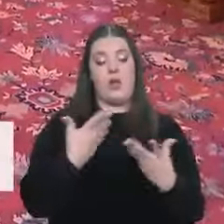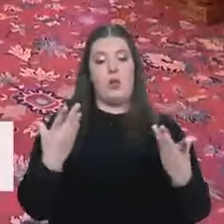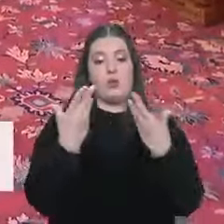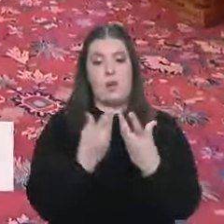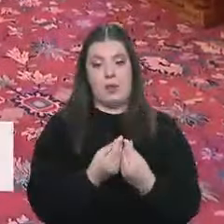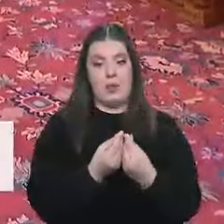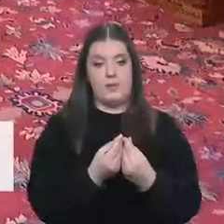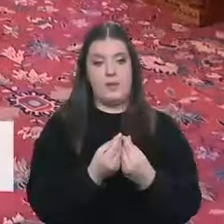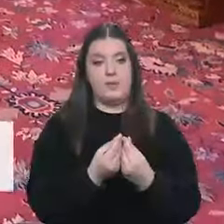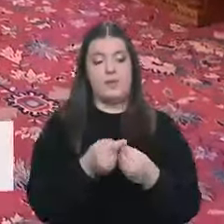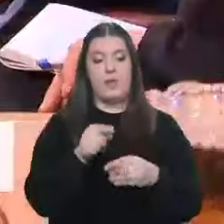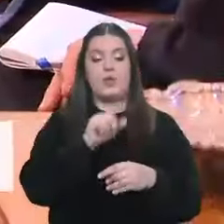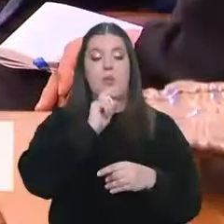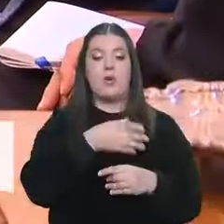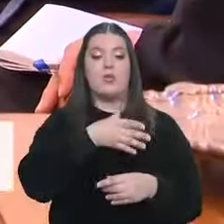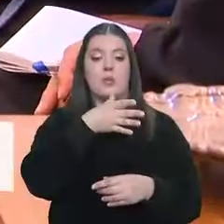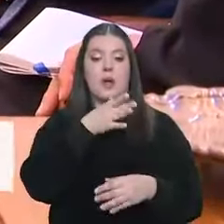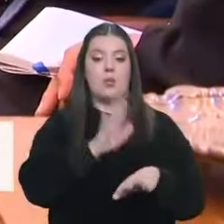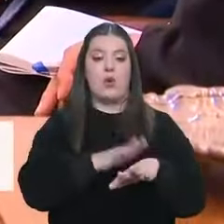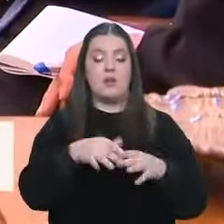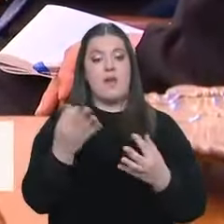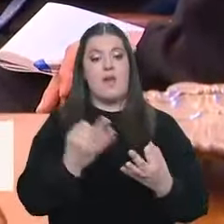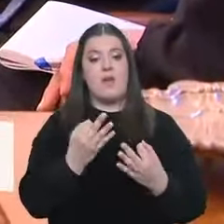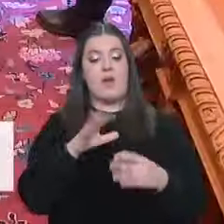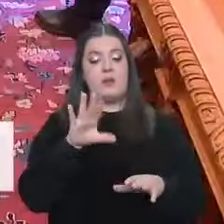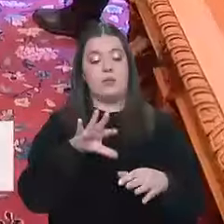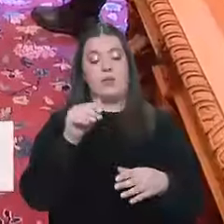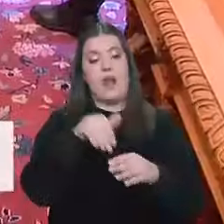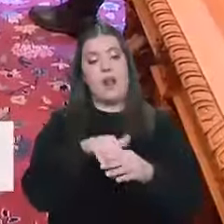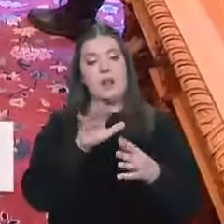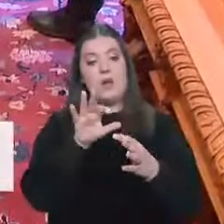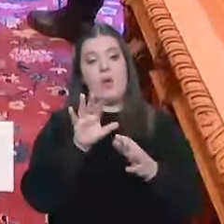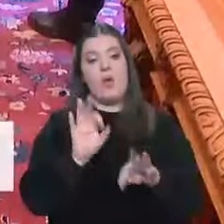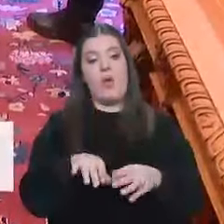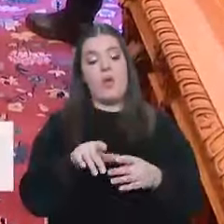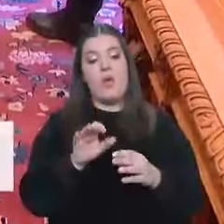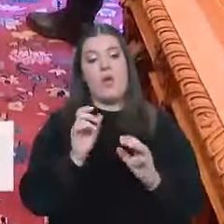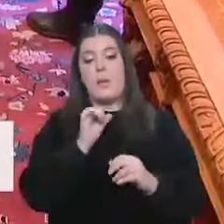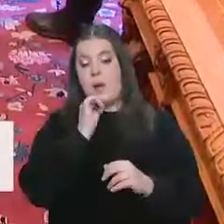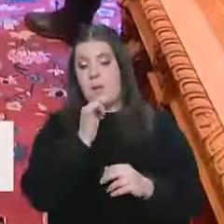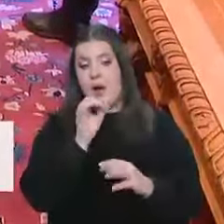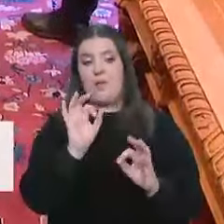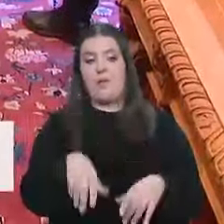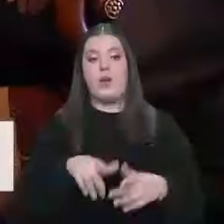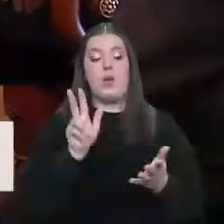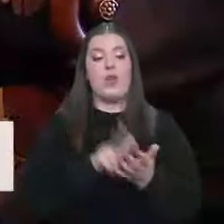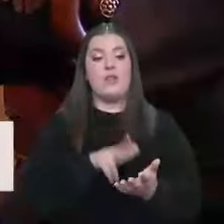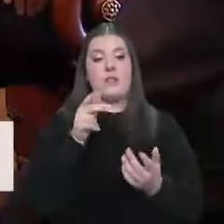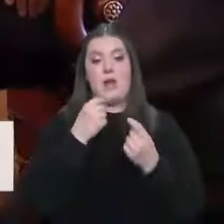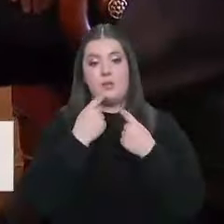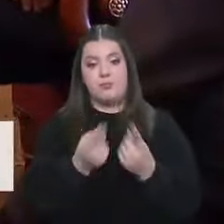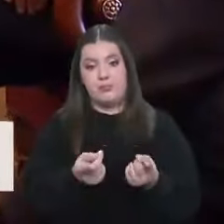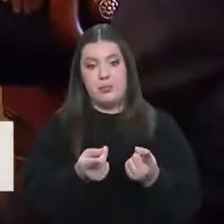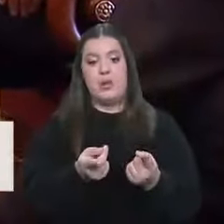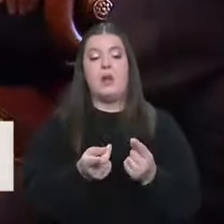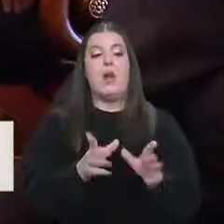conjuntamente Isto pode justificar-se pelo facto de como a eleição oficialmente ainda não acabou ela acaba quando os resultados oficiais são divulgados